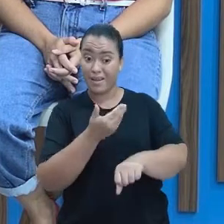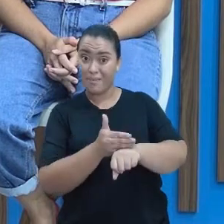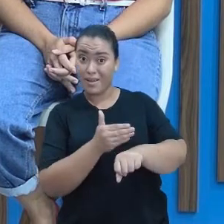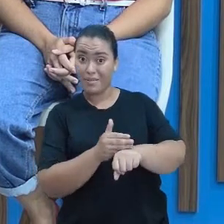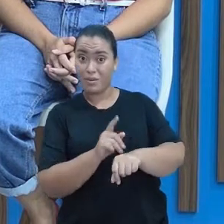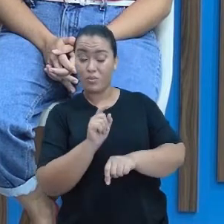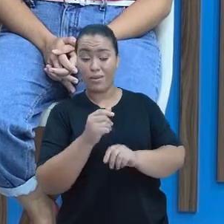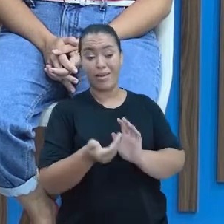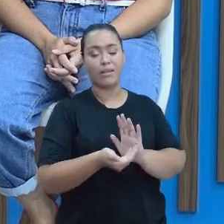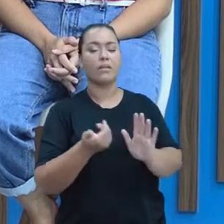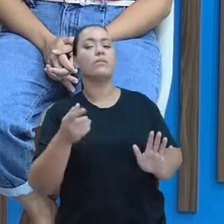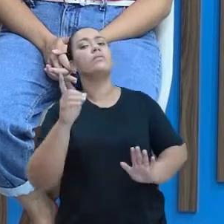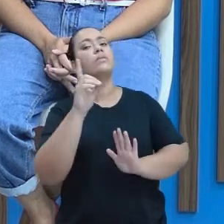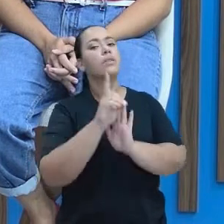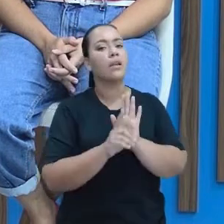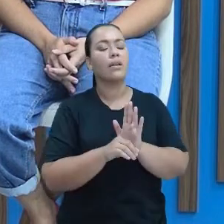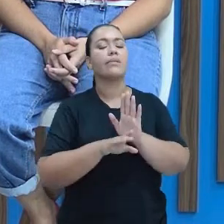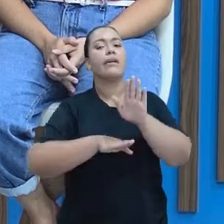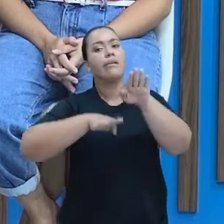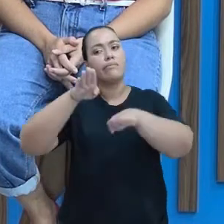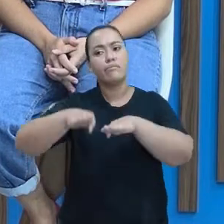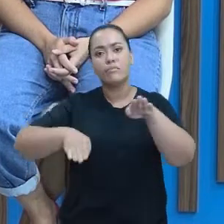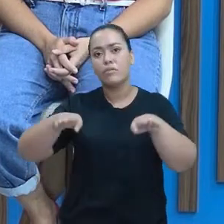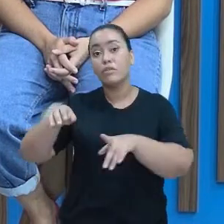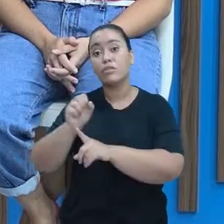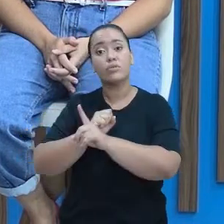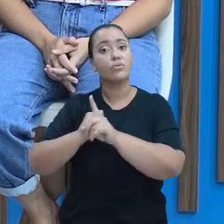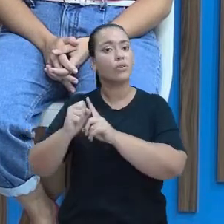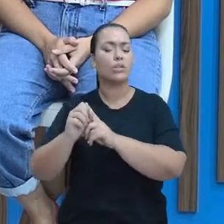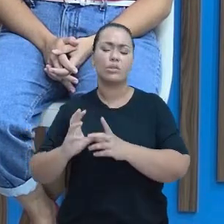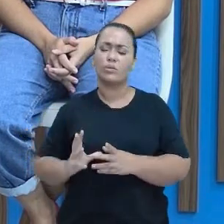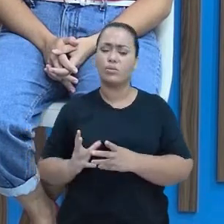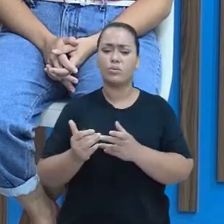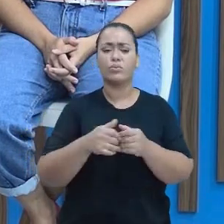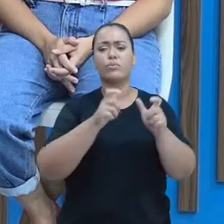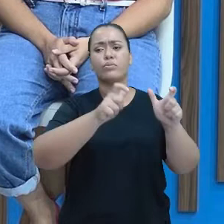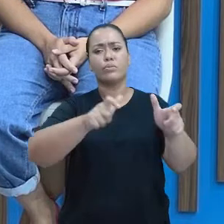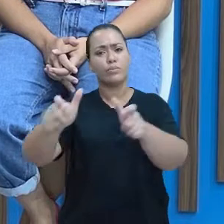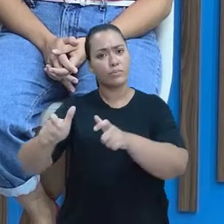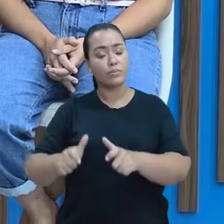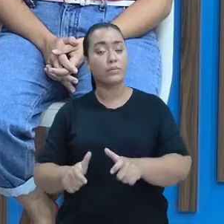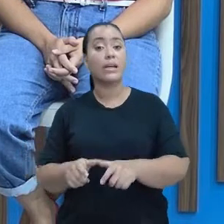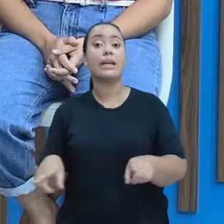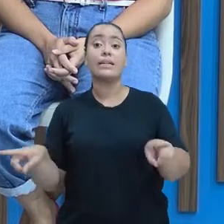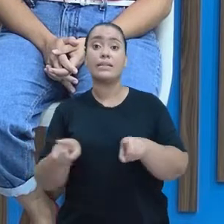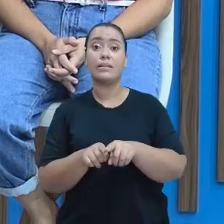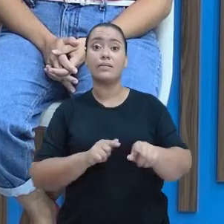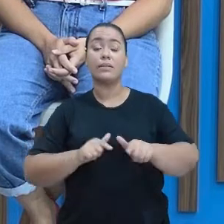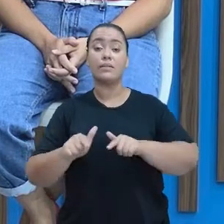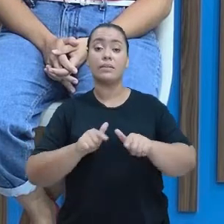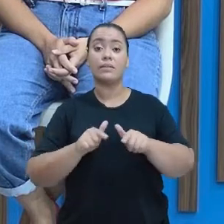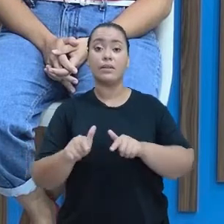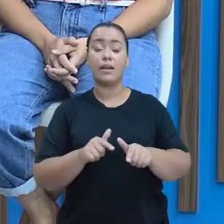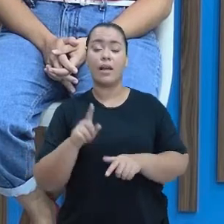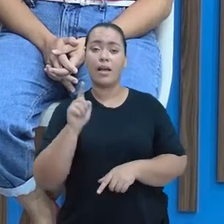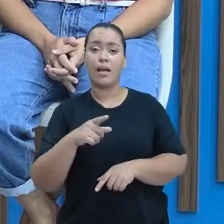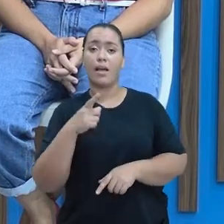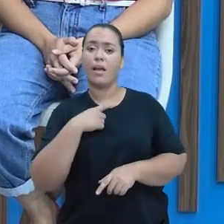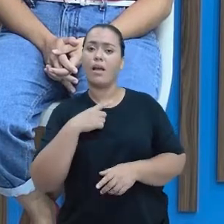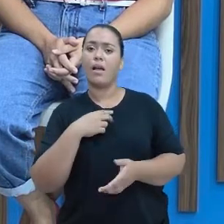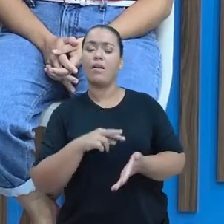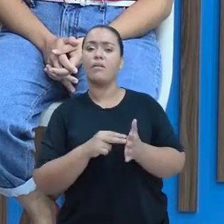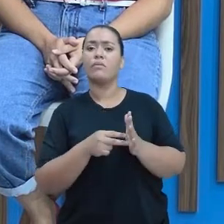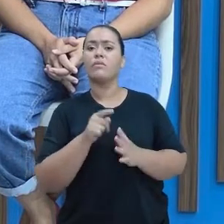tirada de direitos, é a desigualdade social em todos os espaços, e o trabalho tem uma função